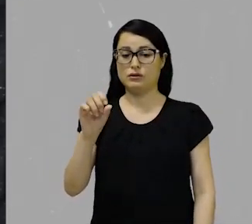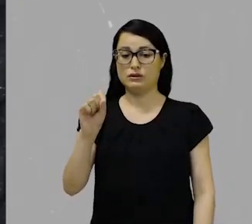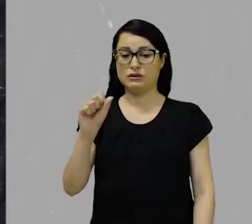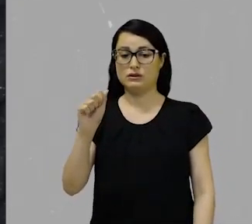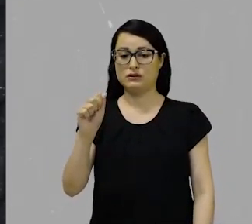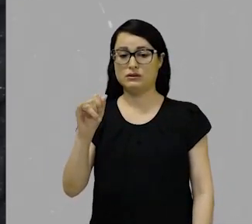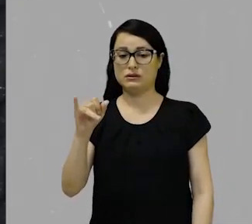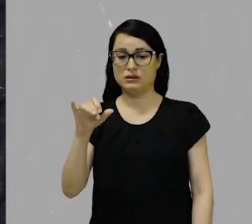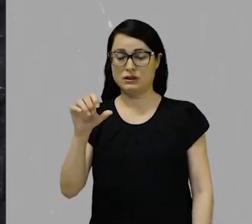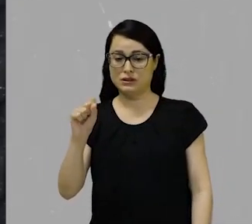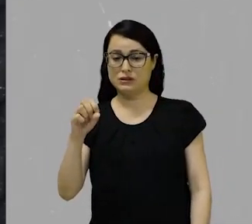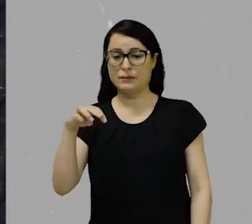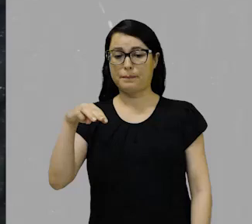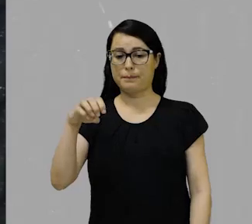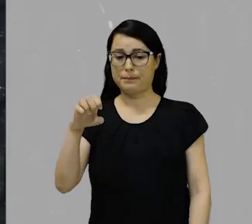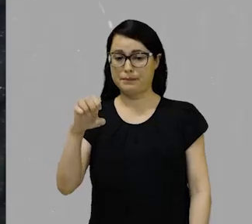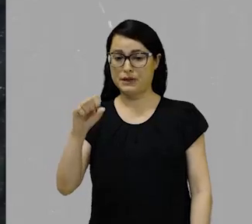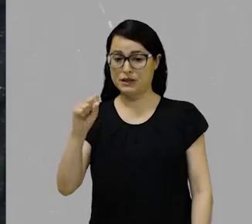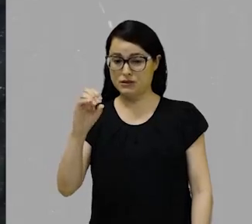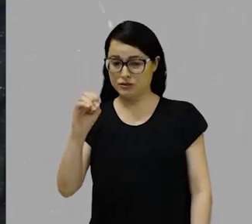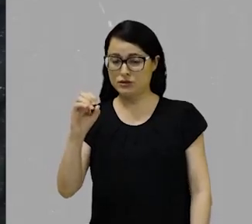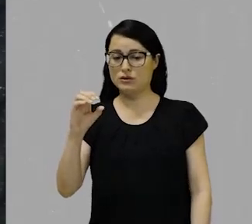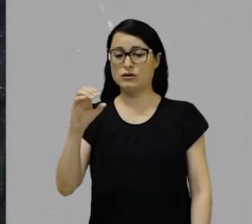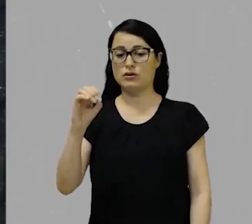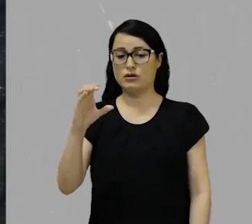meso-oceânicas, tá? Dorsais